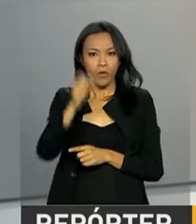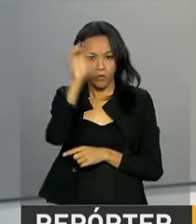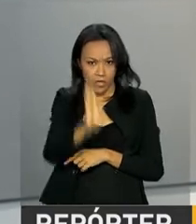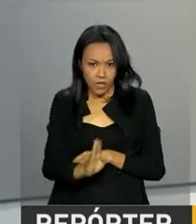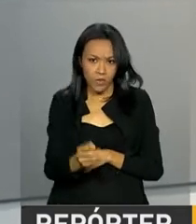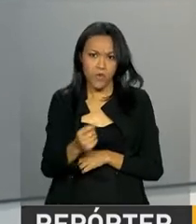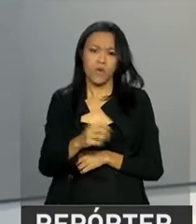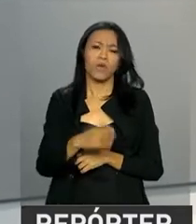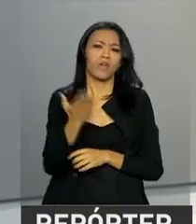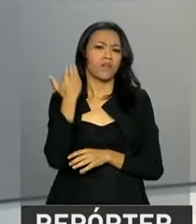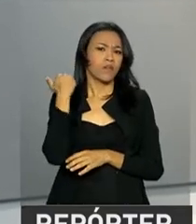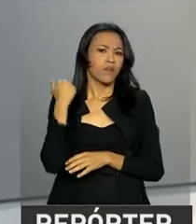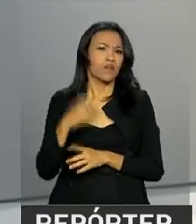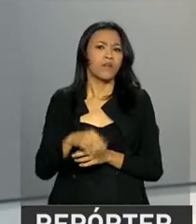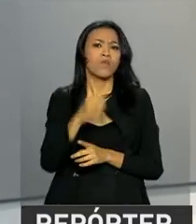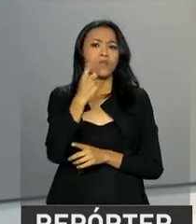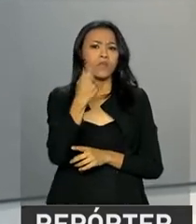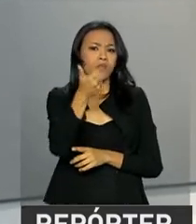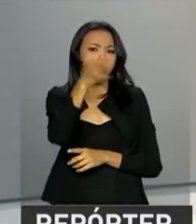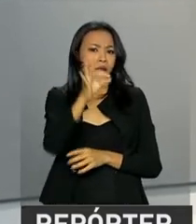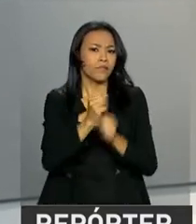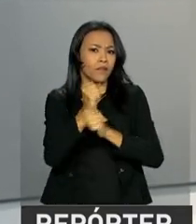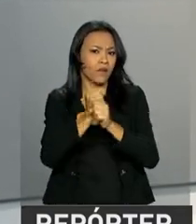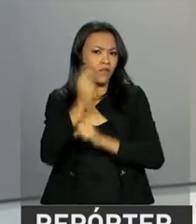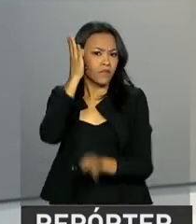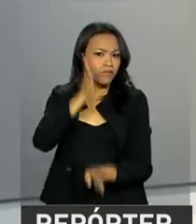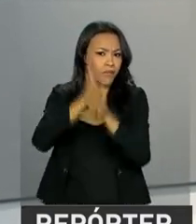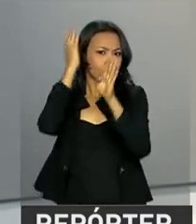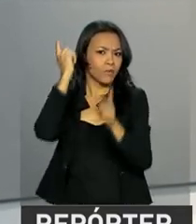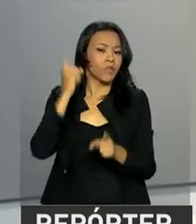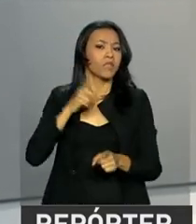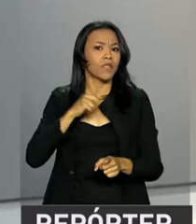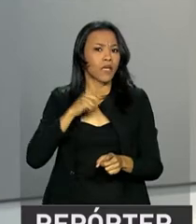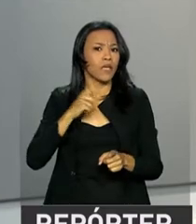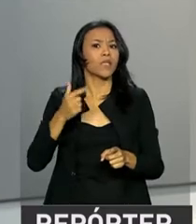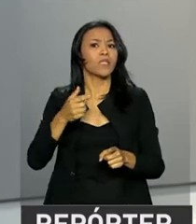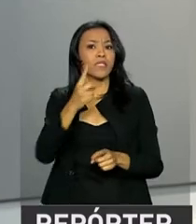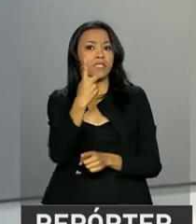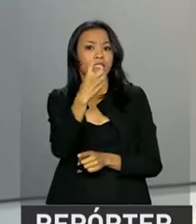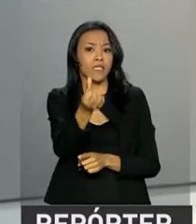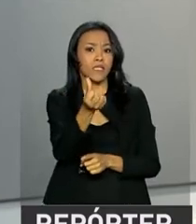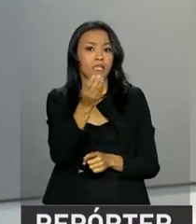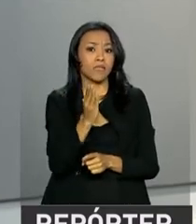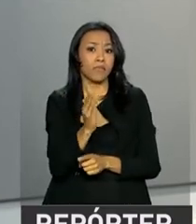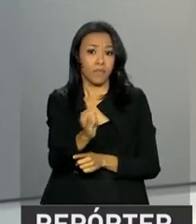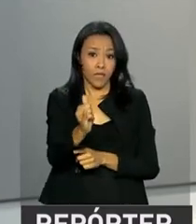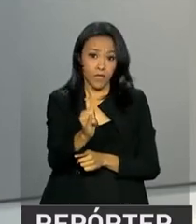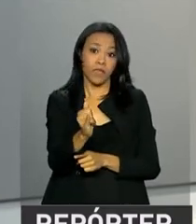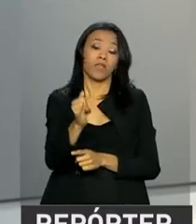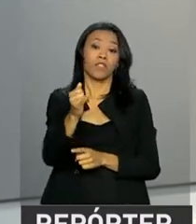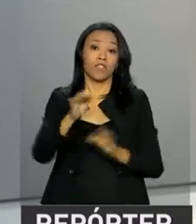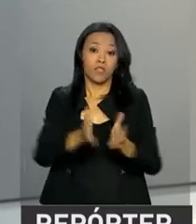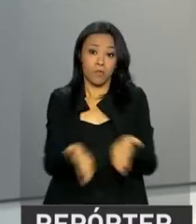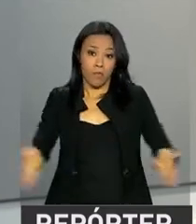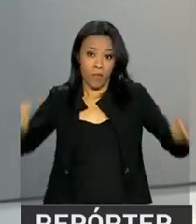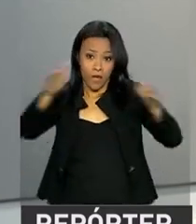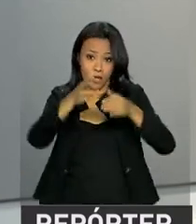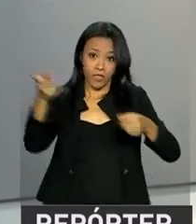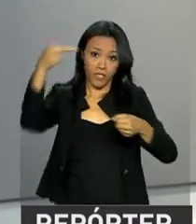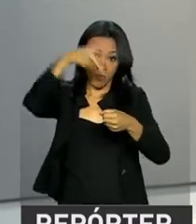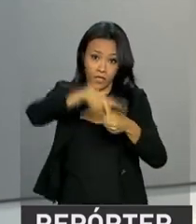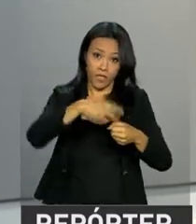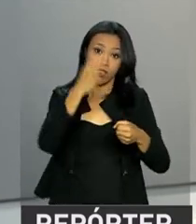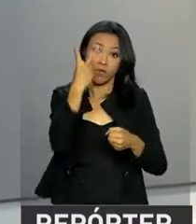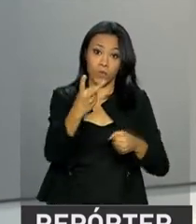uma década e a estimativa é de que existe uma reserva de pelo menos 16 bilhões de barris de petróleo nas áreas das bacias de Campos e